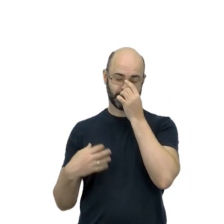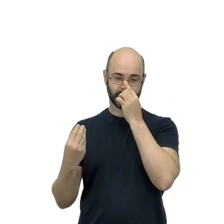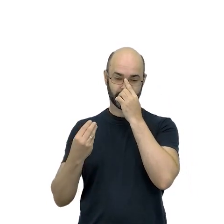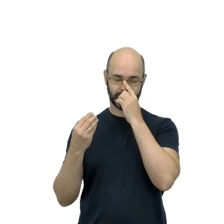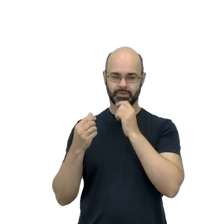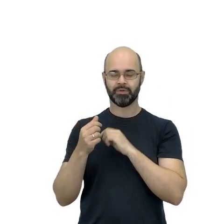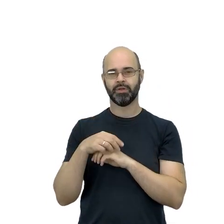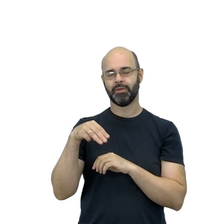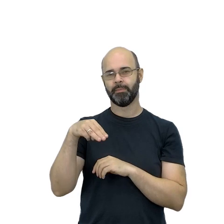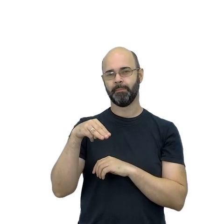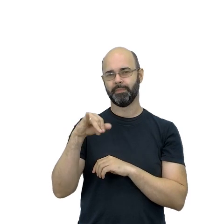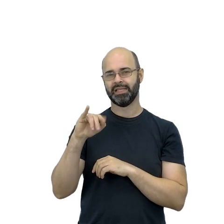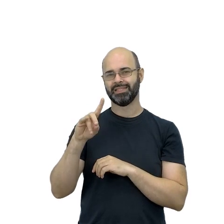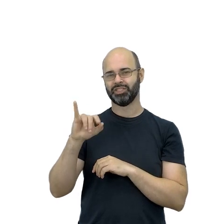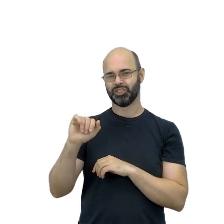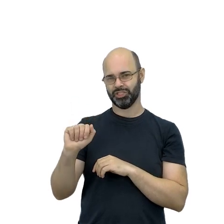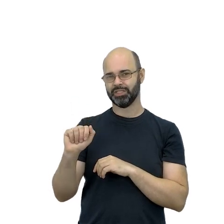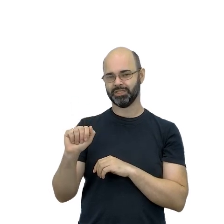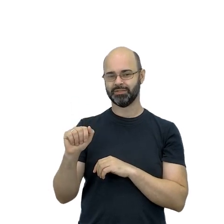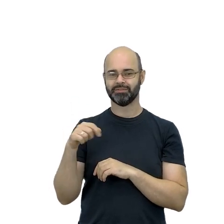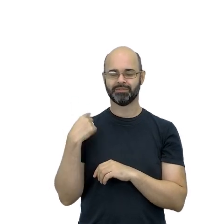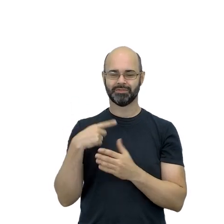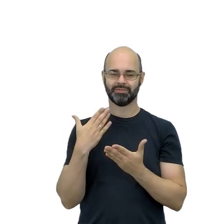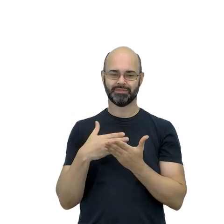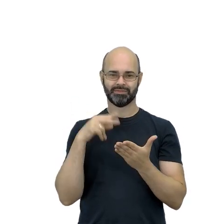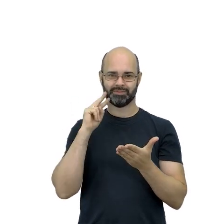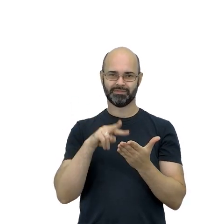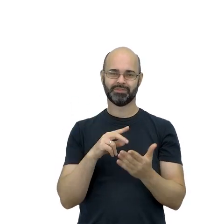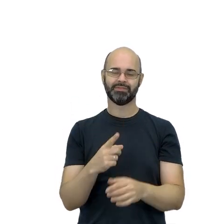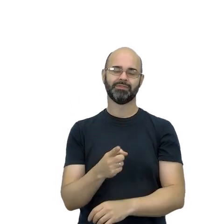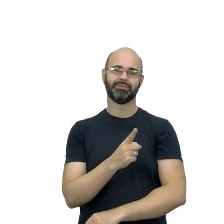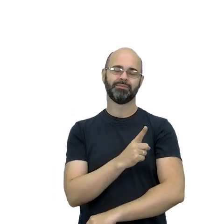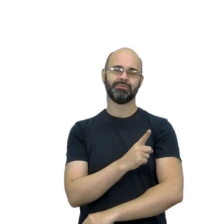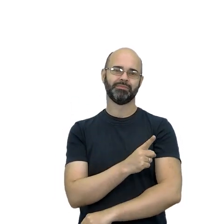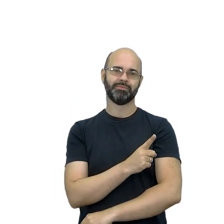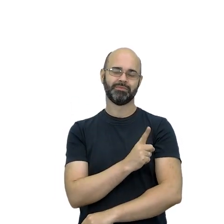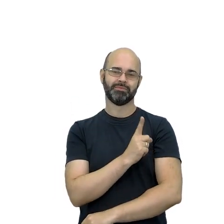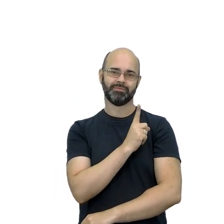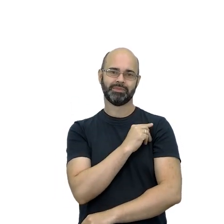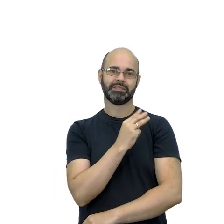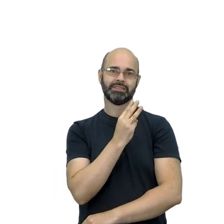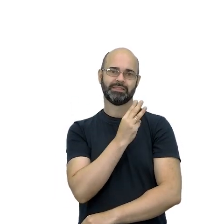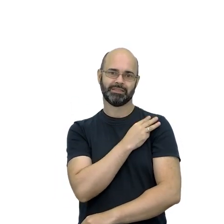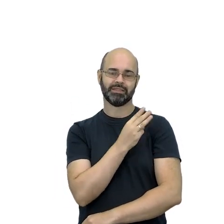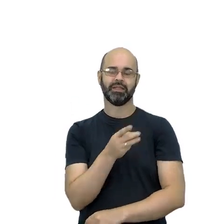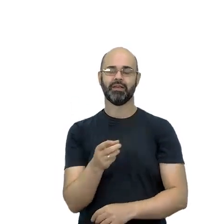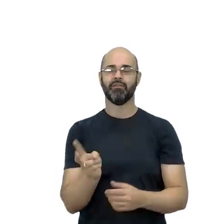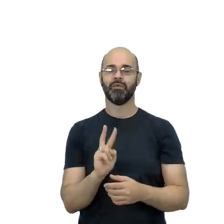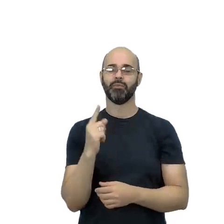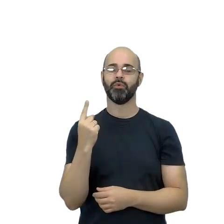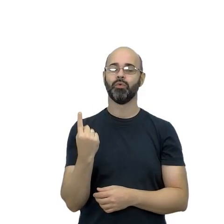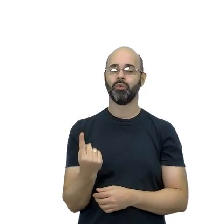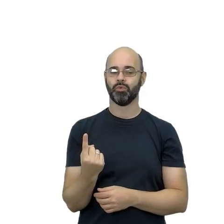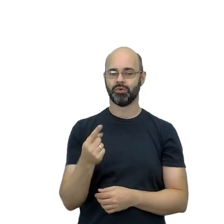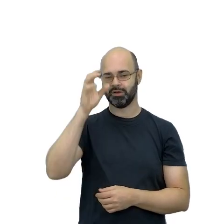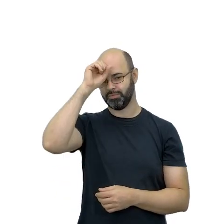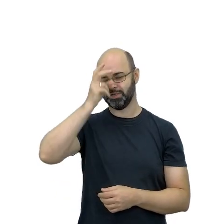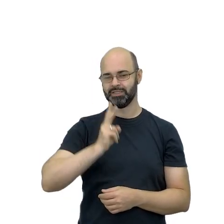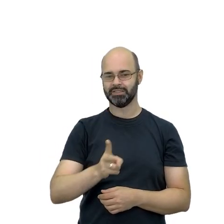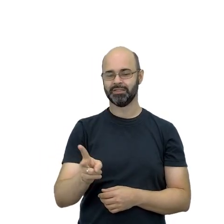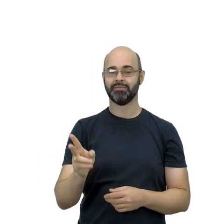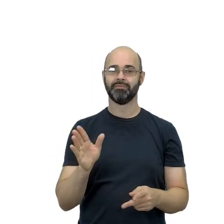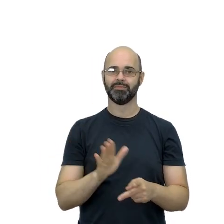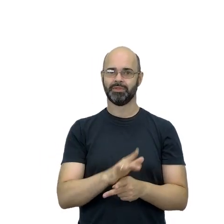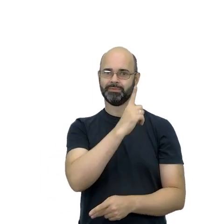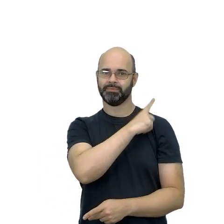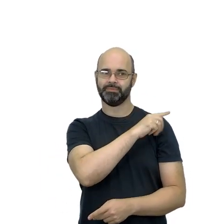nós vimos isso no caderno da primeira à terceira série do volume 1, né, que está lá do Aprender Sempre do ensino